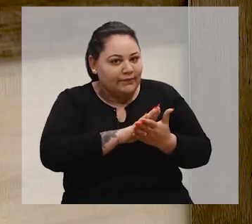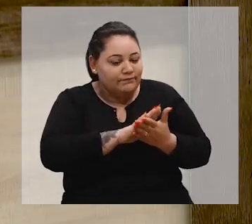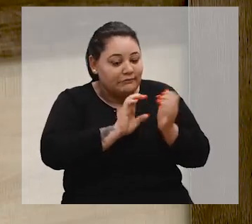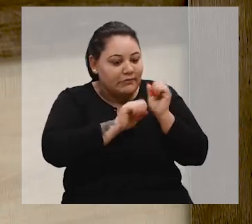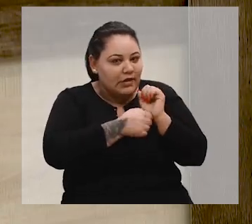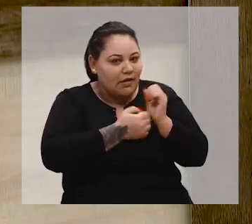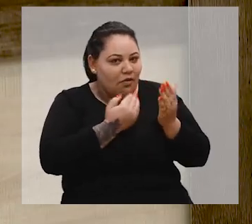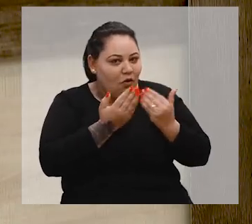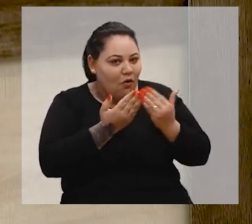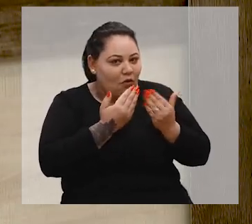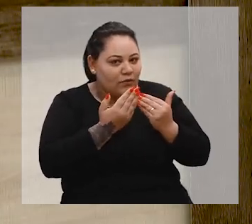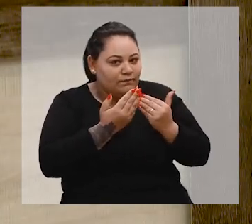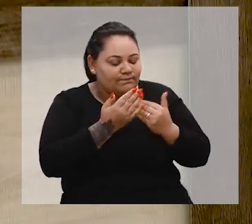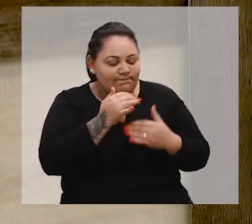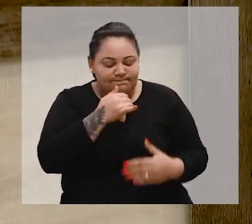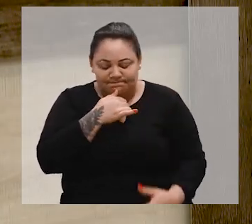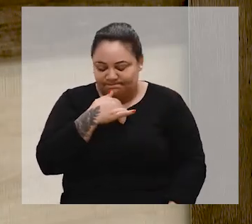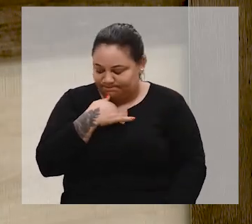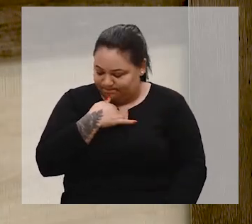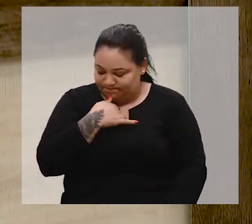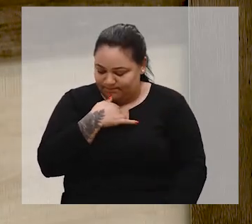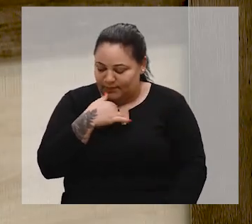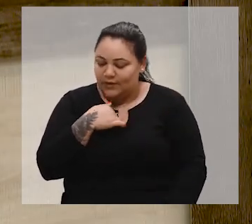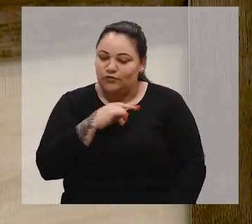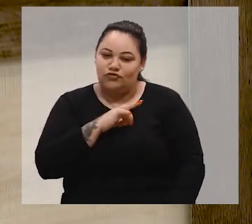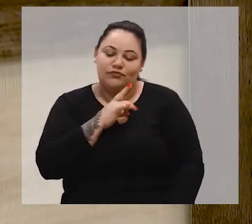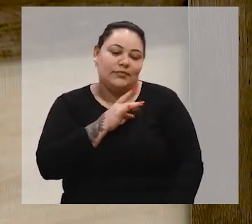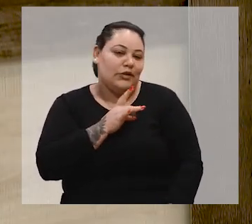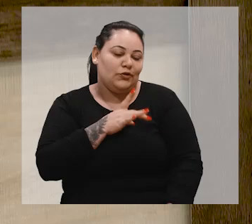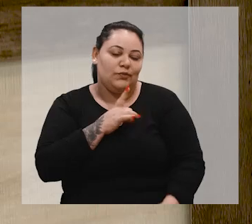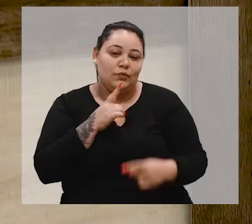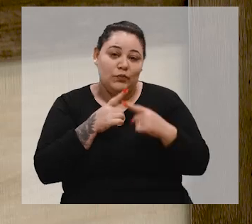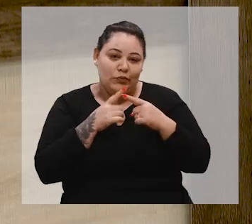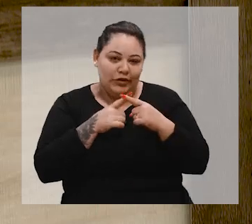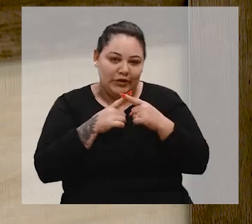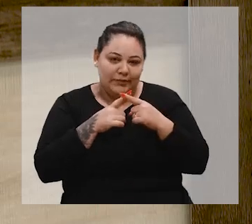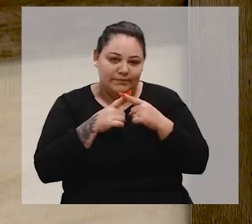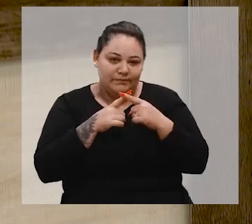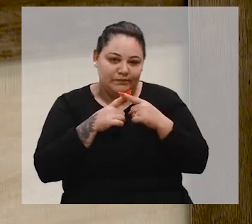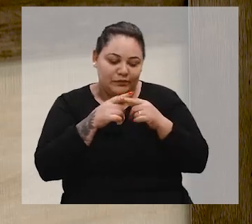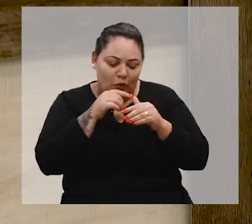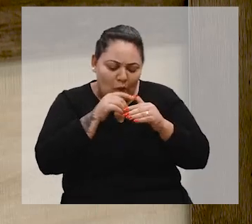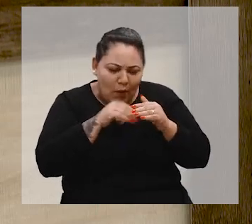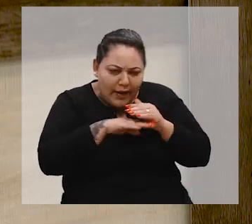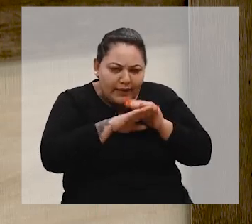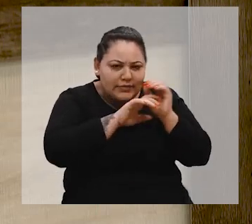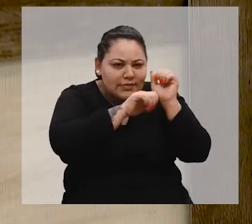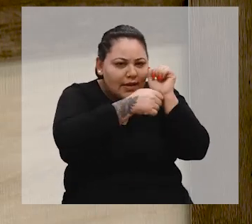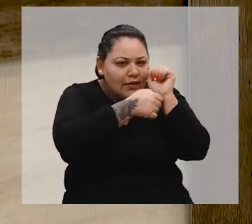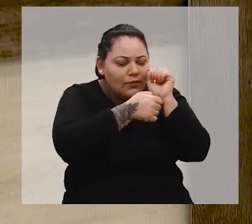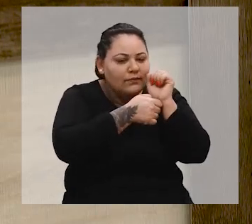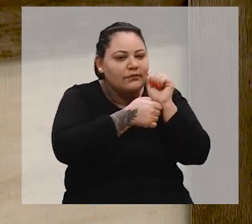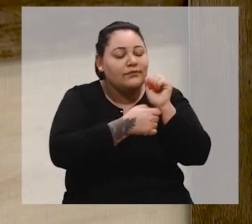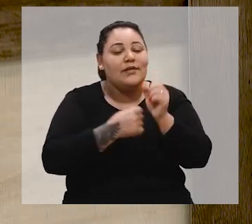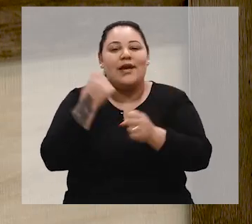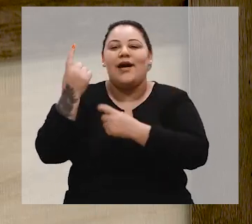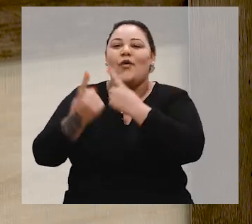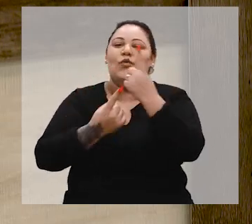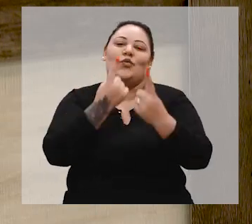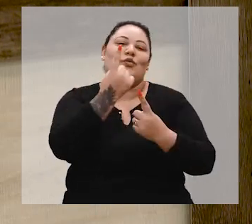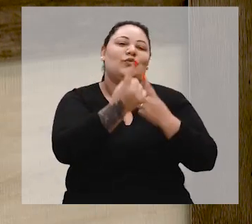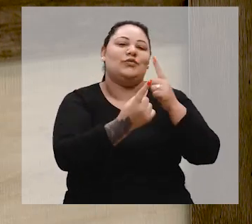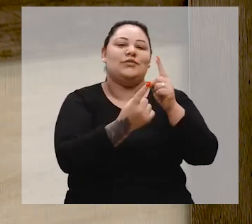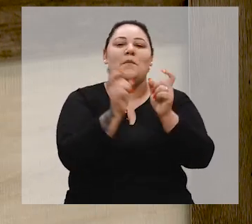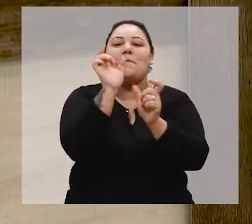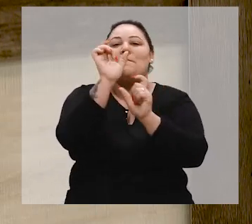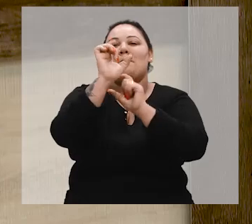segredo nosso. Eu fiquei triste e com muito medo, porque guardar segredo." Esses são alguns trechos da